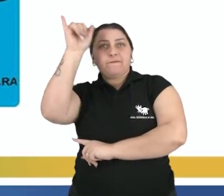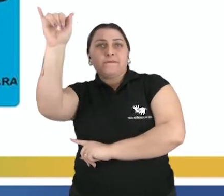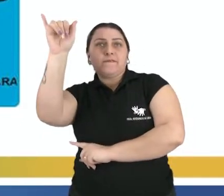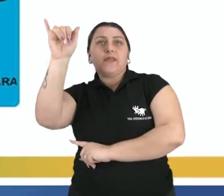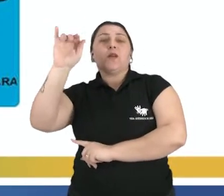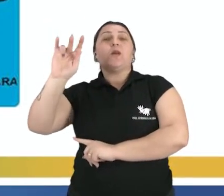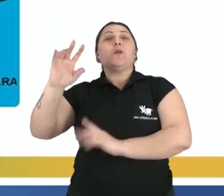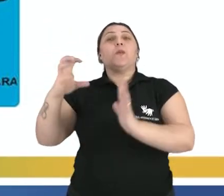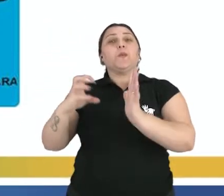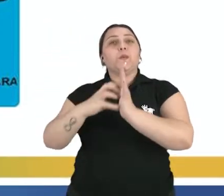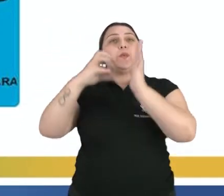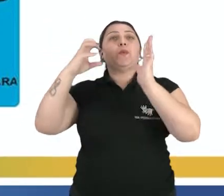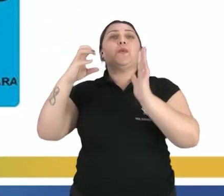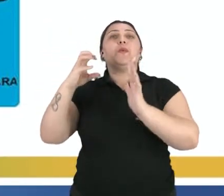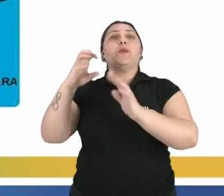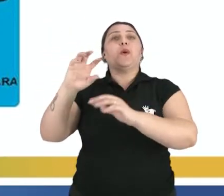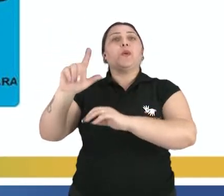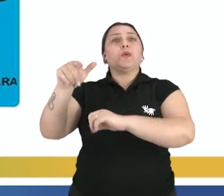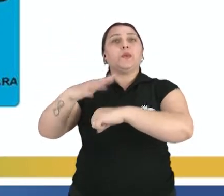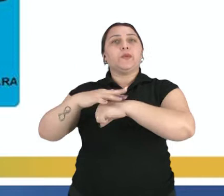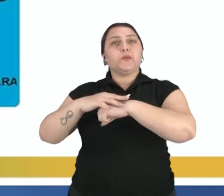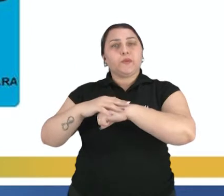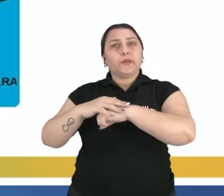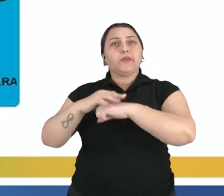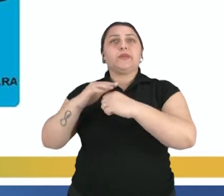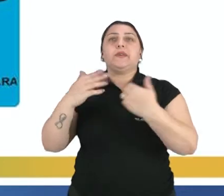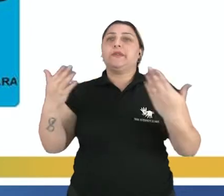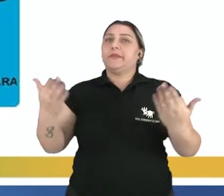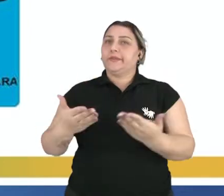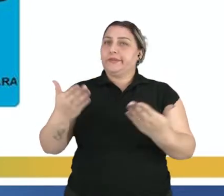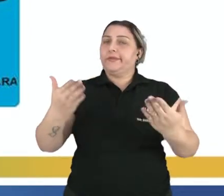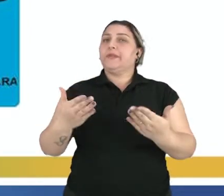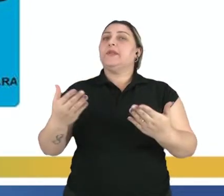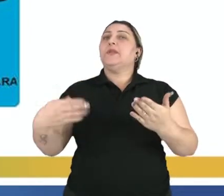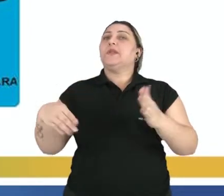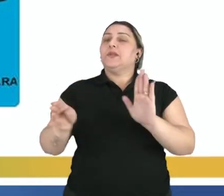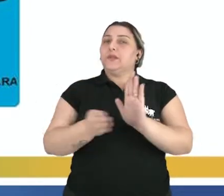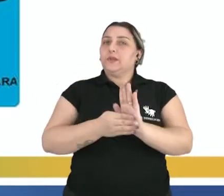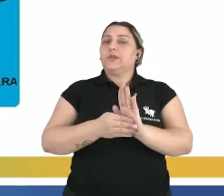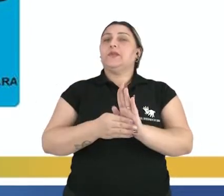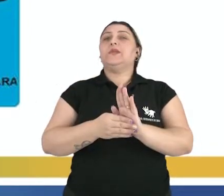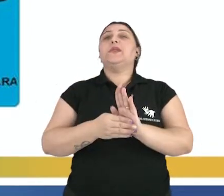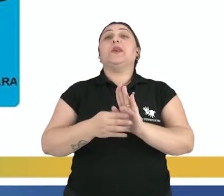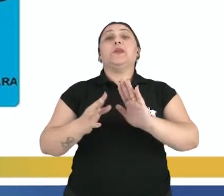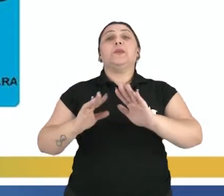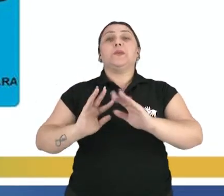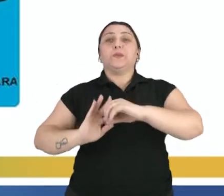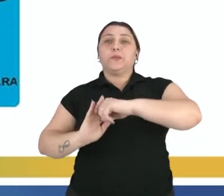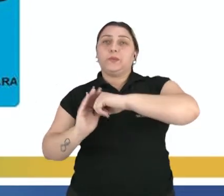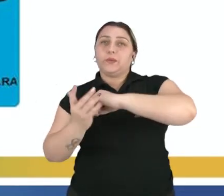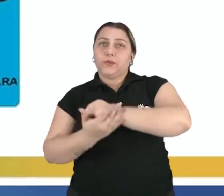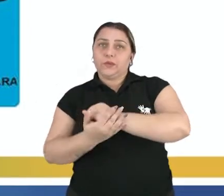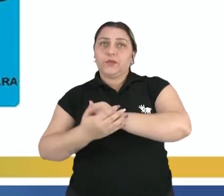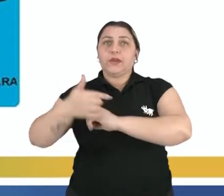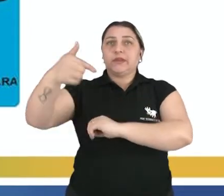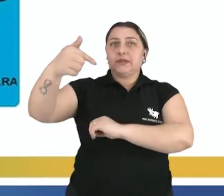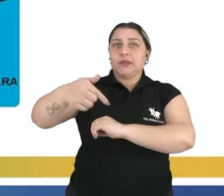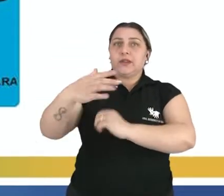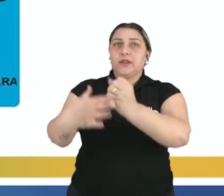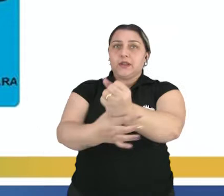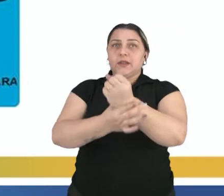o HIV, a malária e outras doenças. Agora, se fosse acrescentar mais um, eu colocaria Covid, né? A